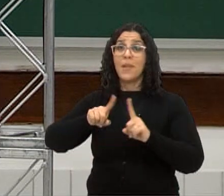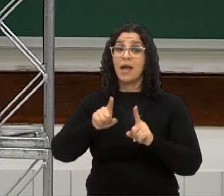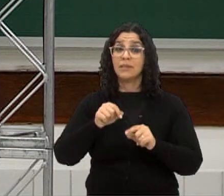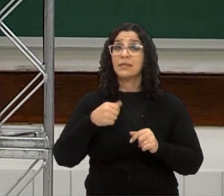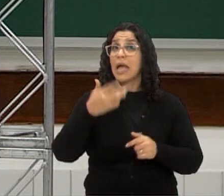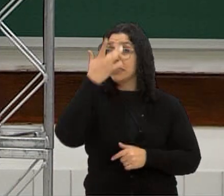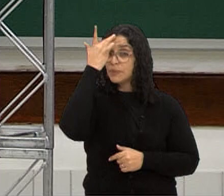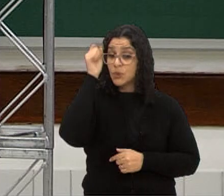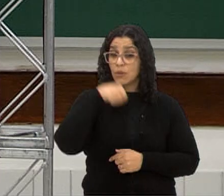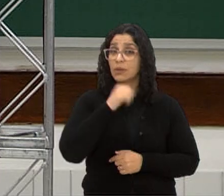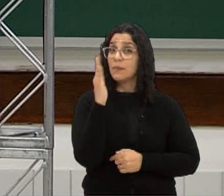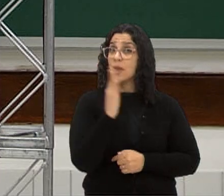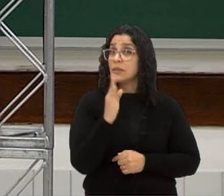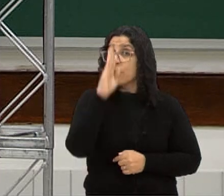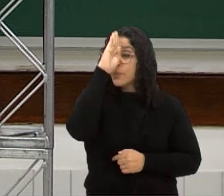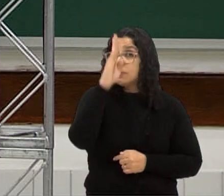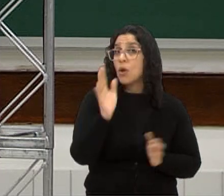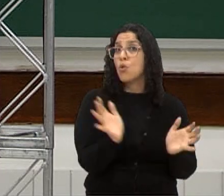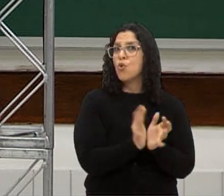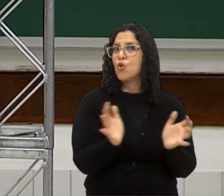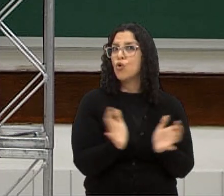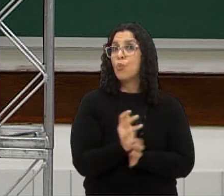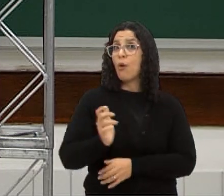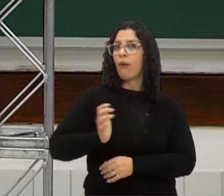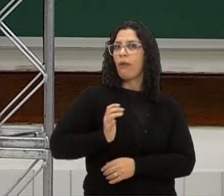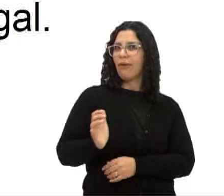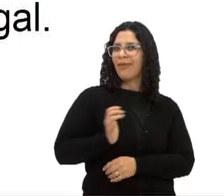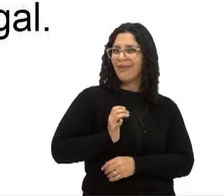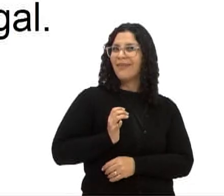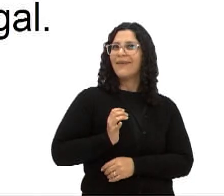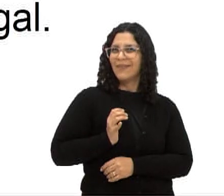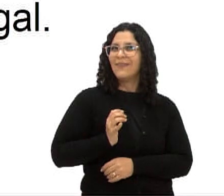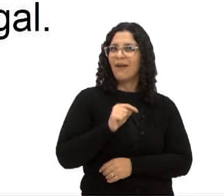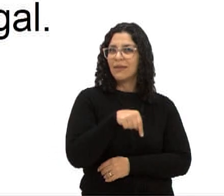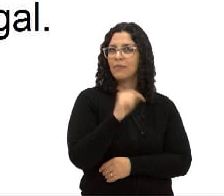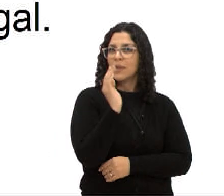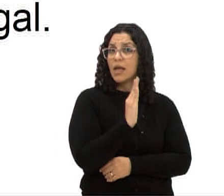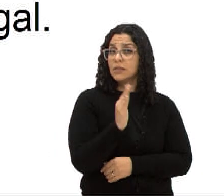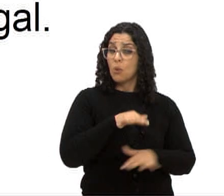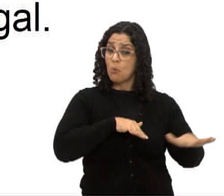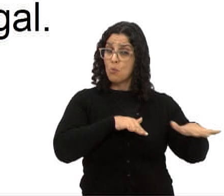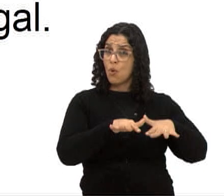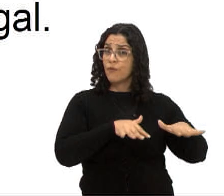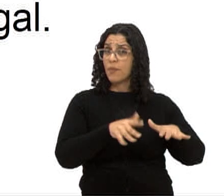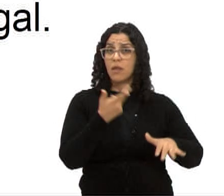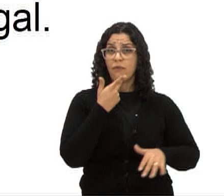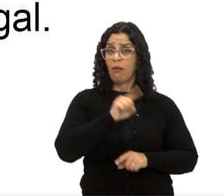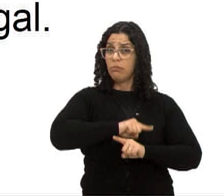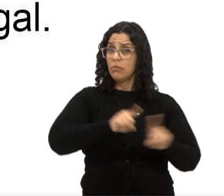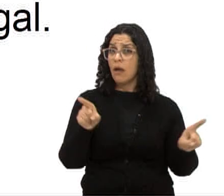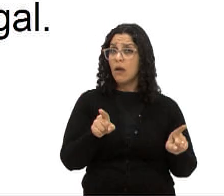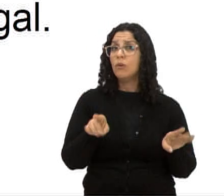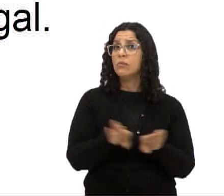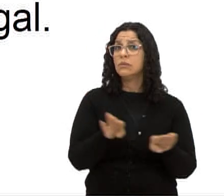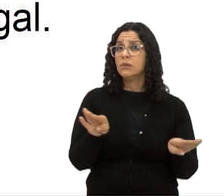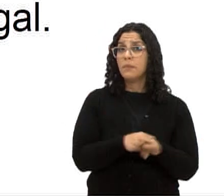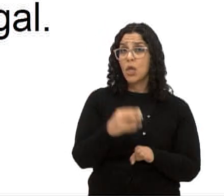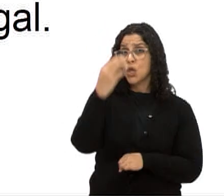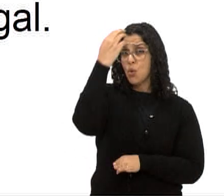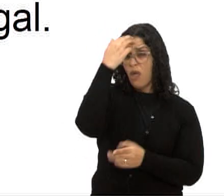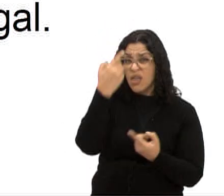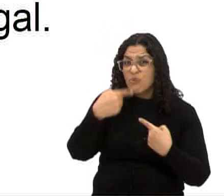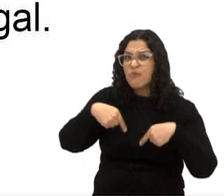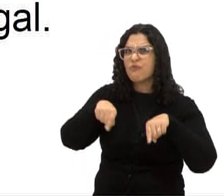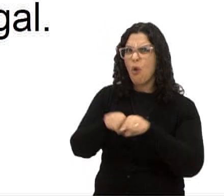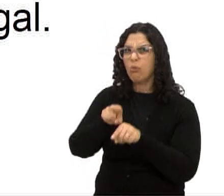brasileiros, principalmente estamos falando aqui da elite, vão fazer o quê? Eles vão se mobilizar para quê? Para não deixar Dom Pedro